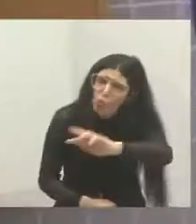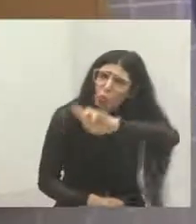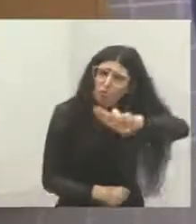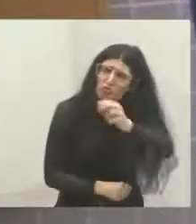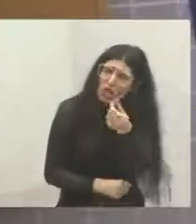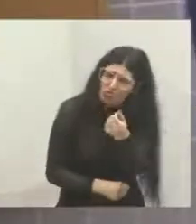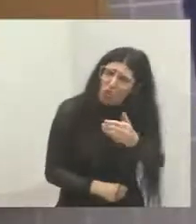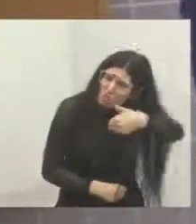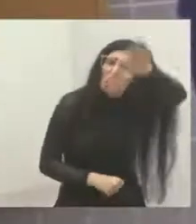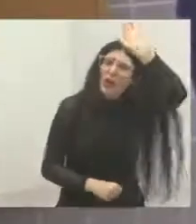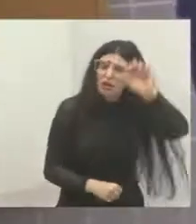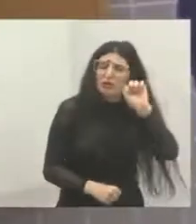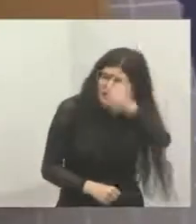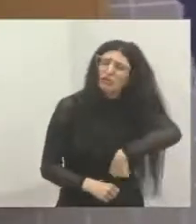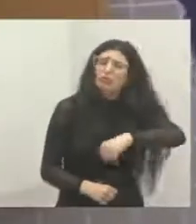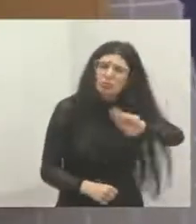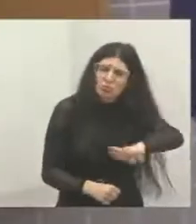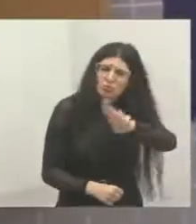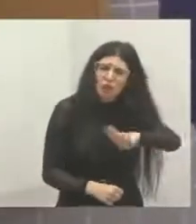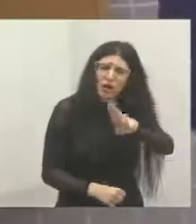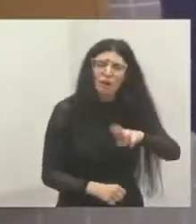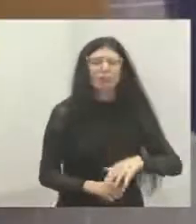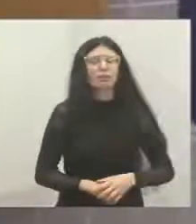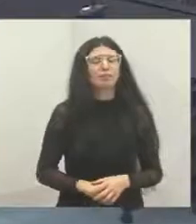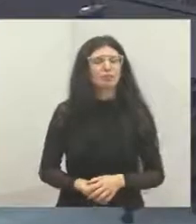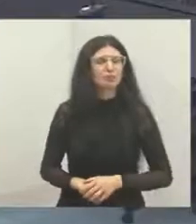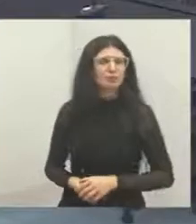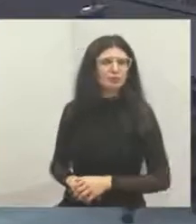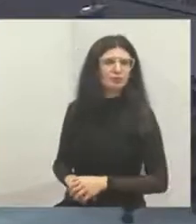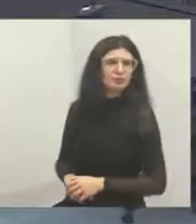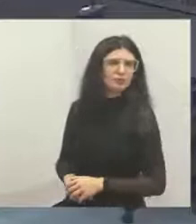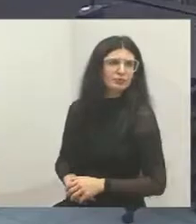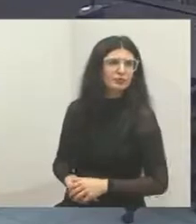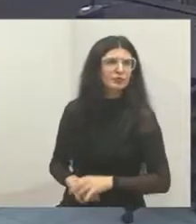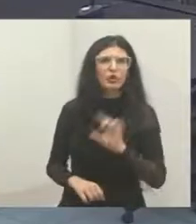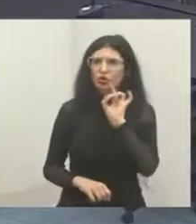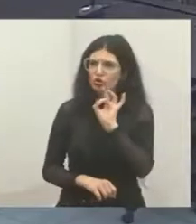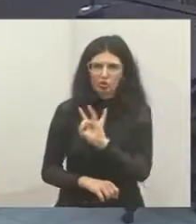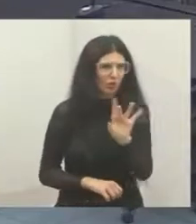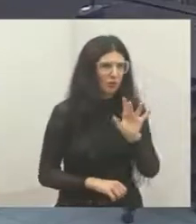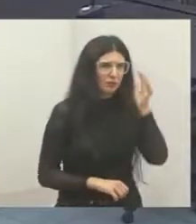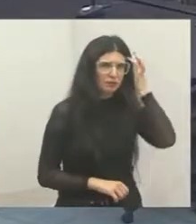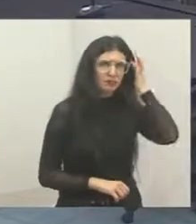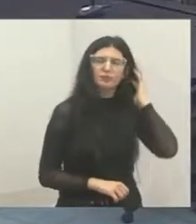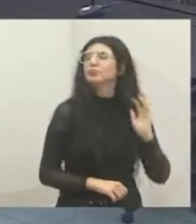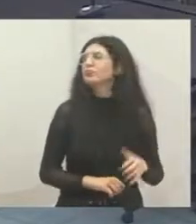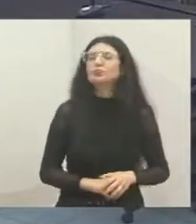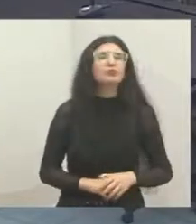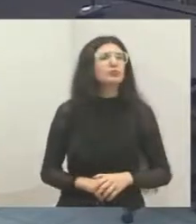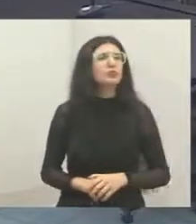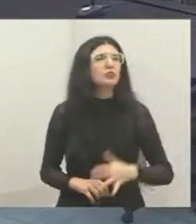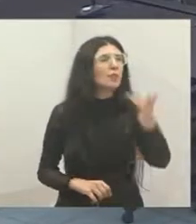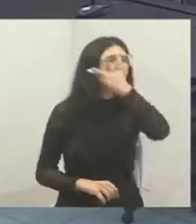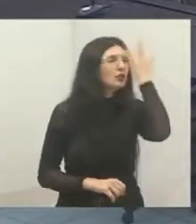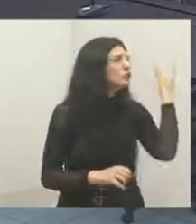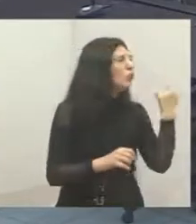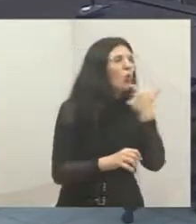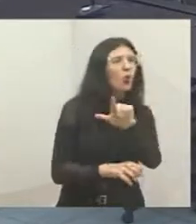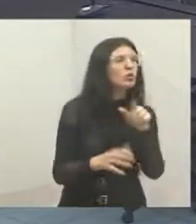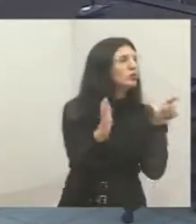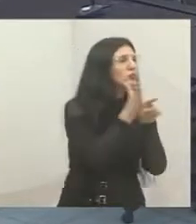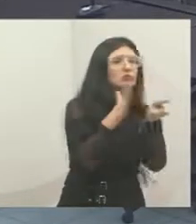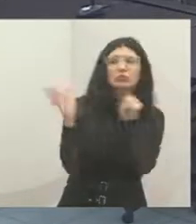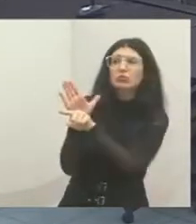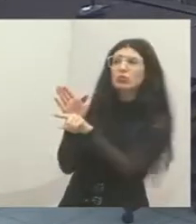quis dizer inicialmente. Nós okay? temos mais perguntas do internauta? Não. Somente essa? Somente essa. Alguém mais deseja fazer alguma